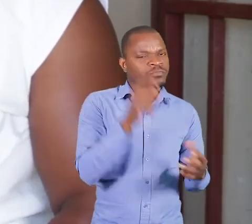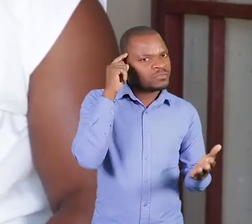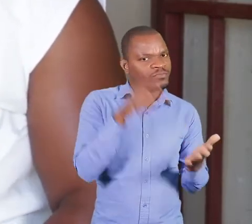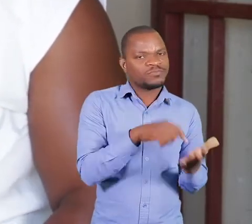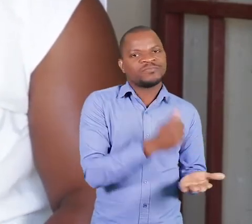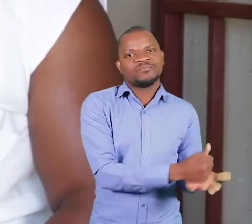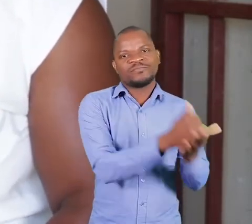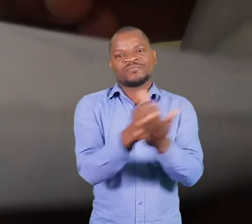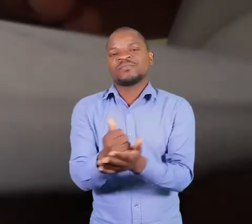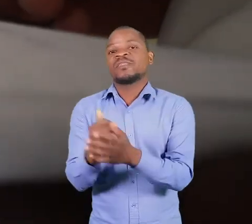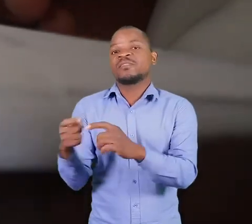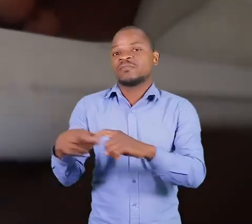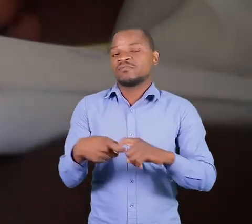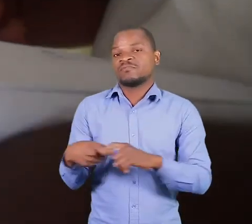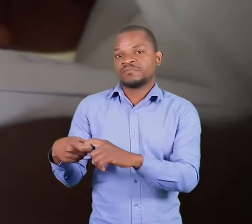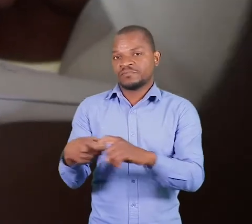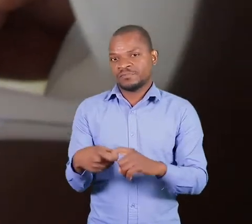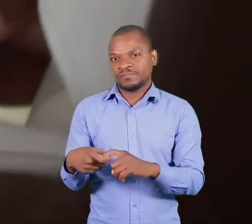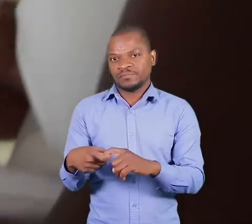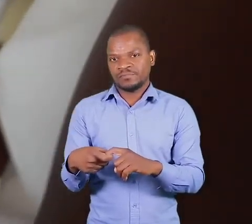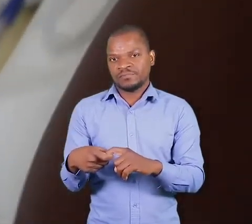pela minha família.